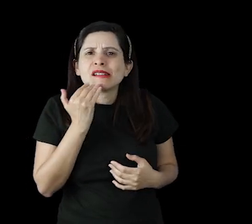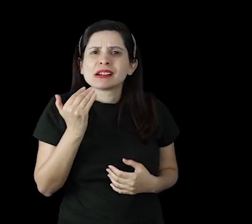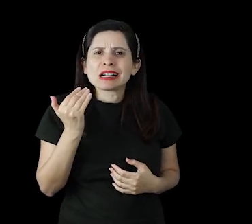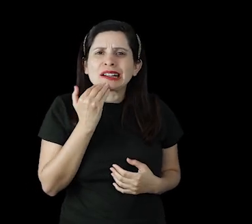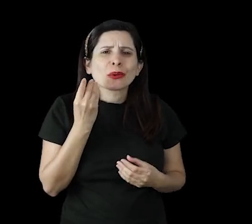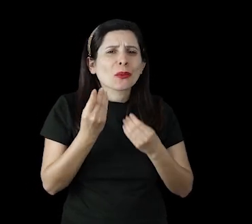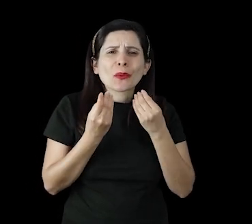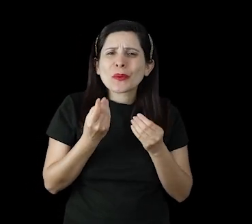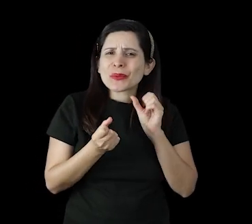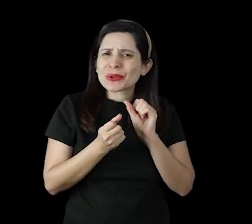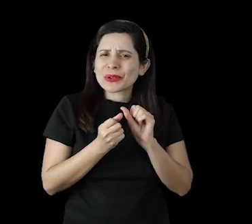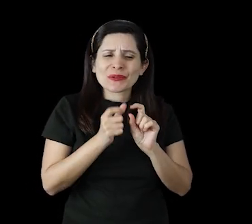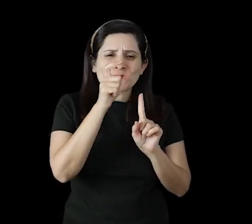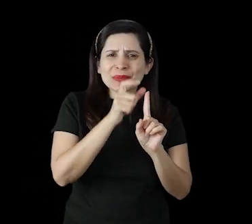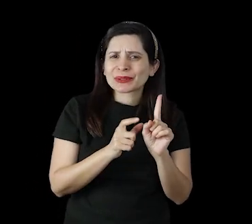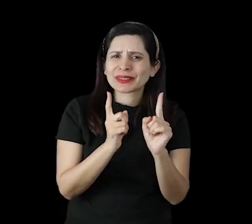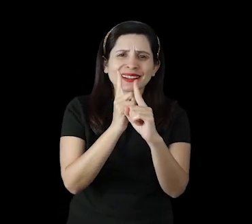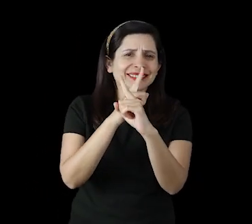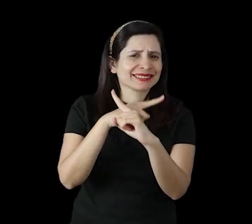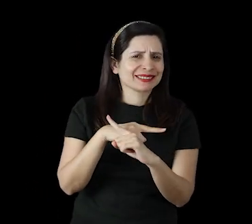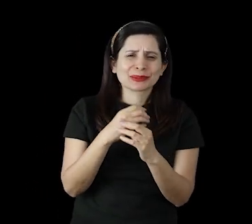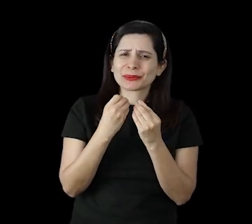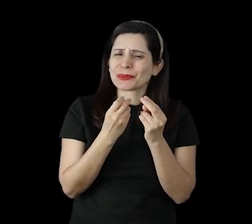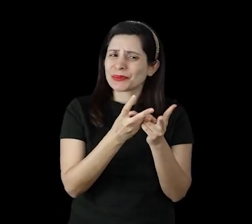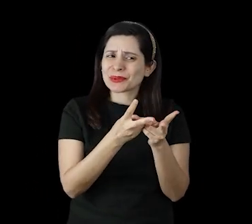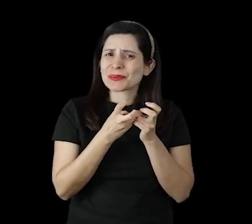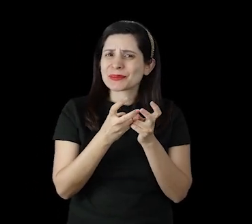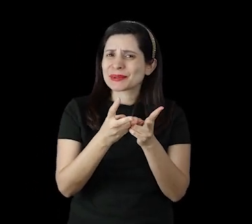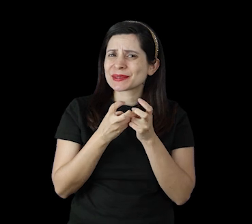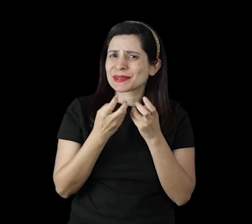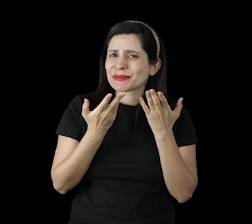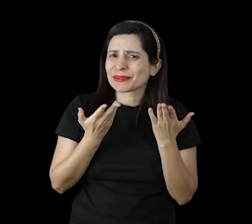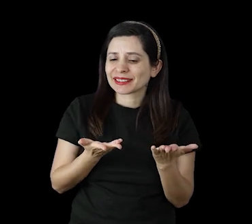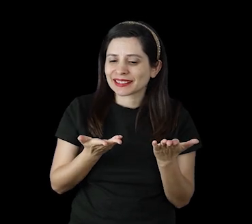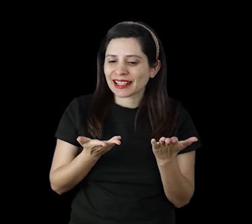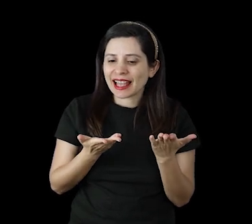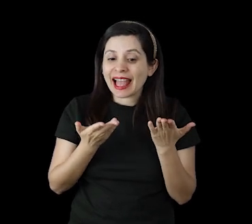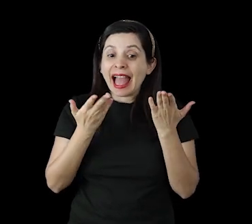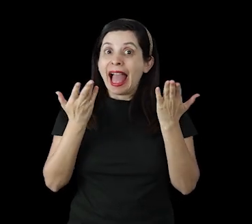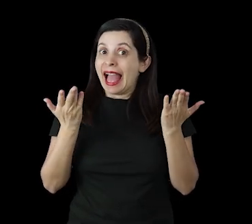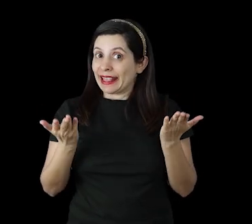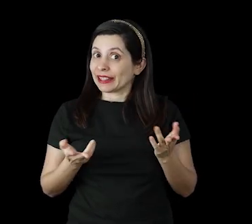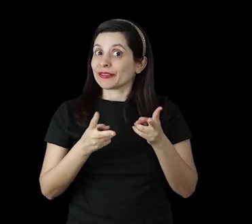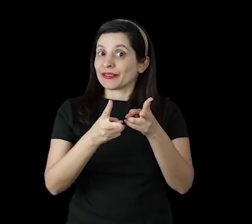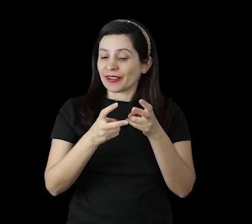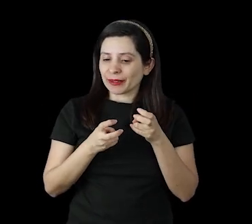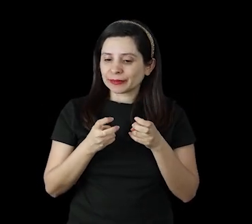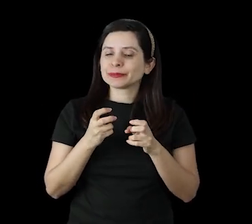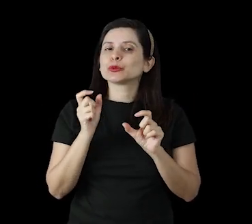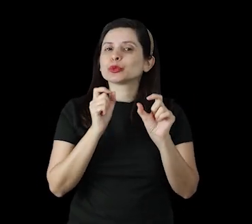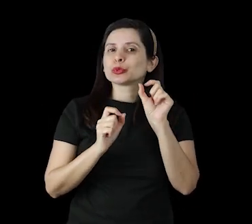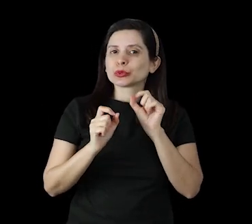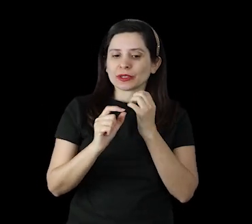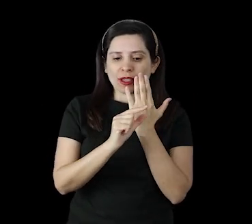que eu faço um personagem contraditório? Como que eu percebo isso, né? E aí a gente vai perceber o